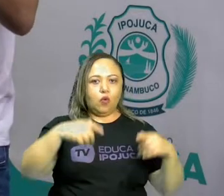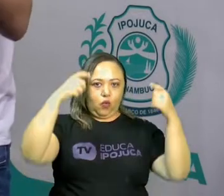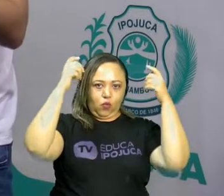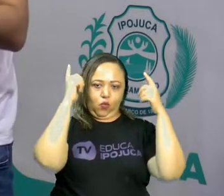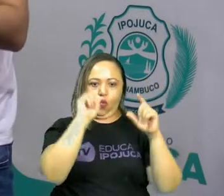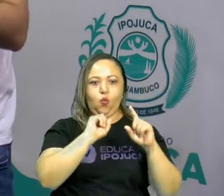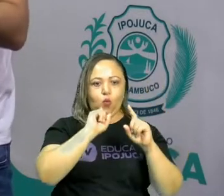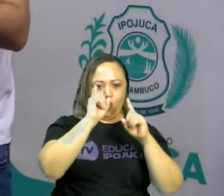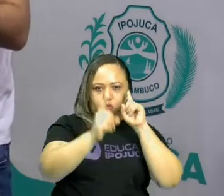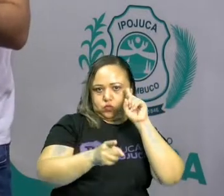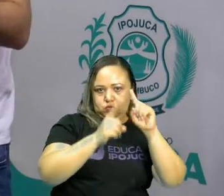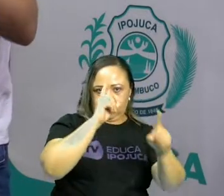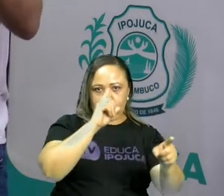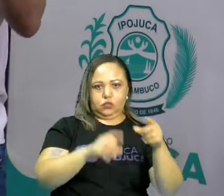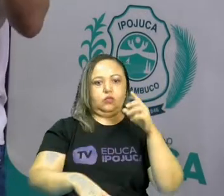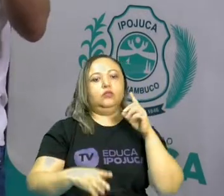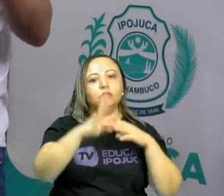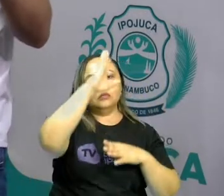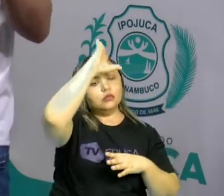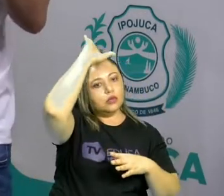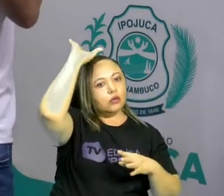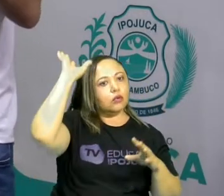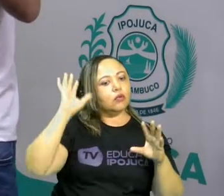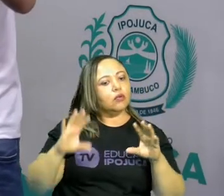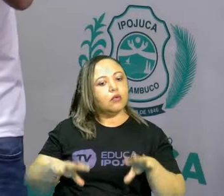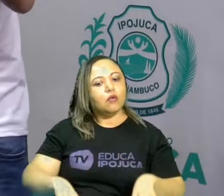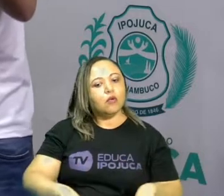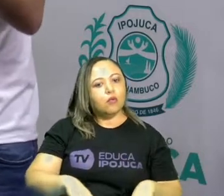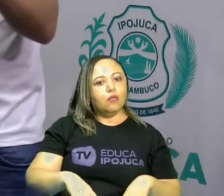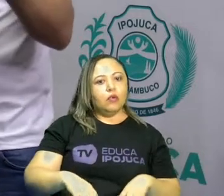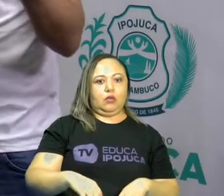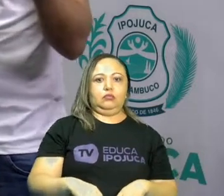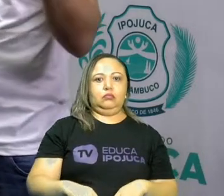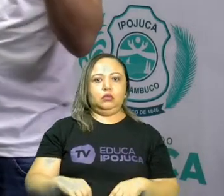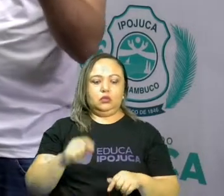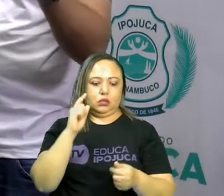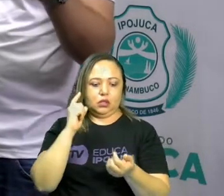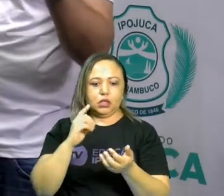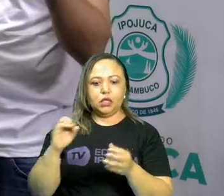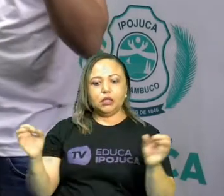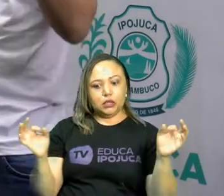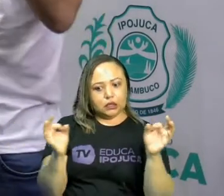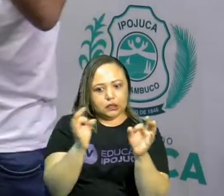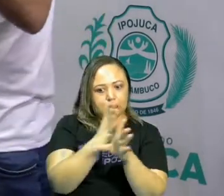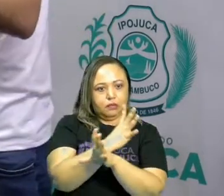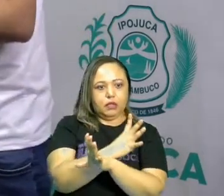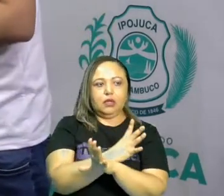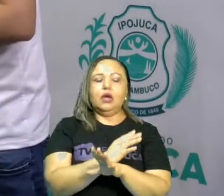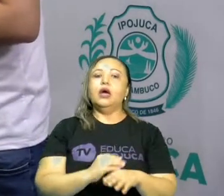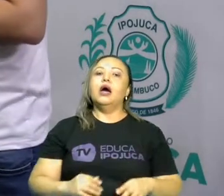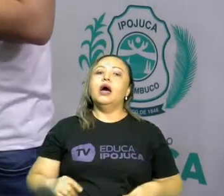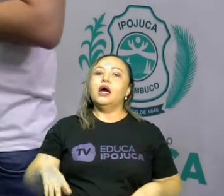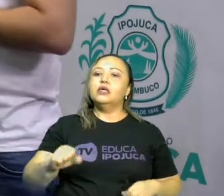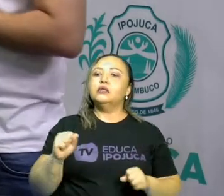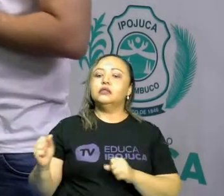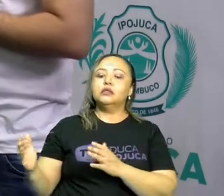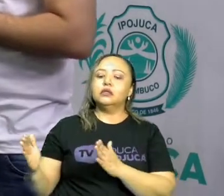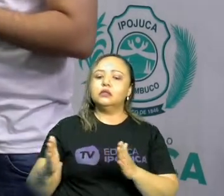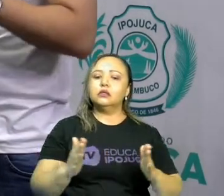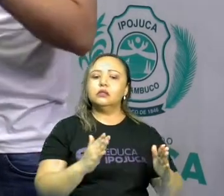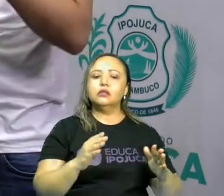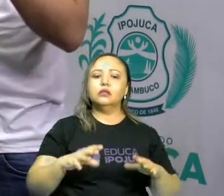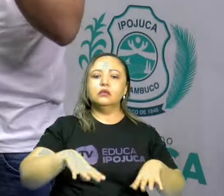Idade Média a idade média ela vai se prolongar ela é marcado ela vai se prolongar ali